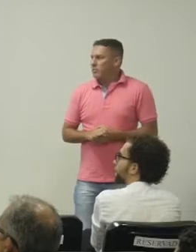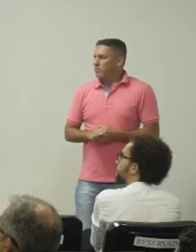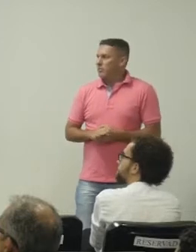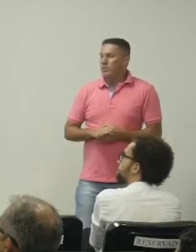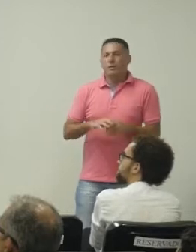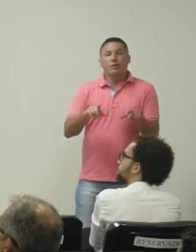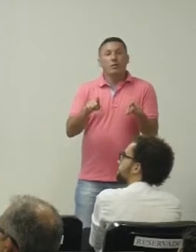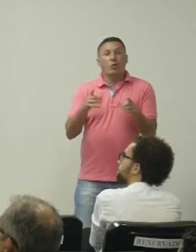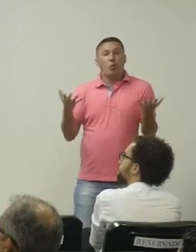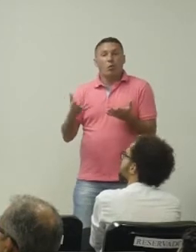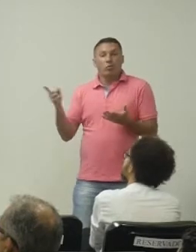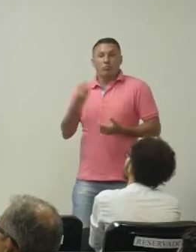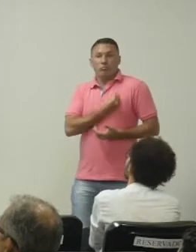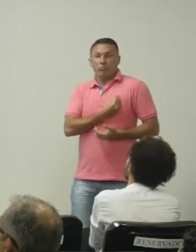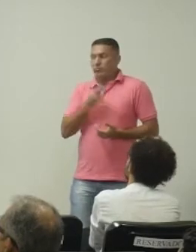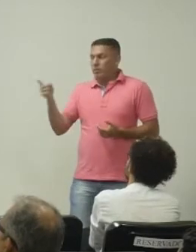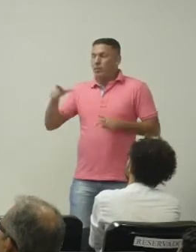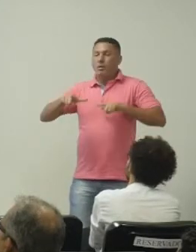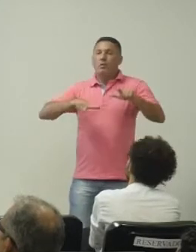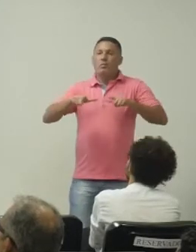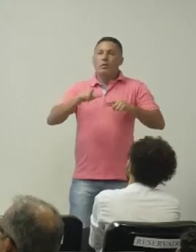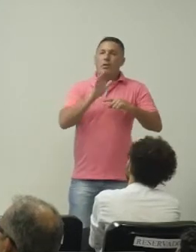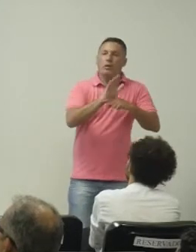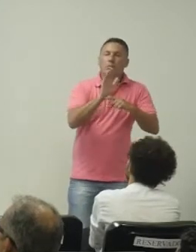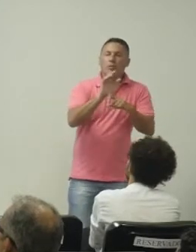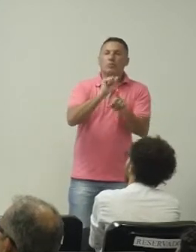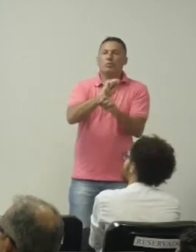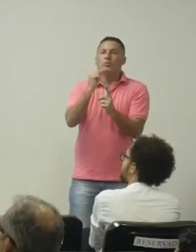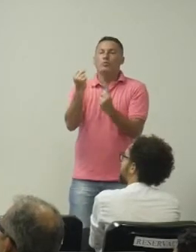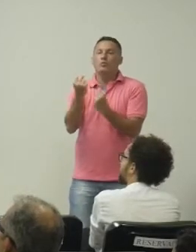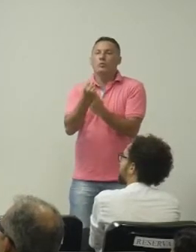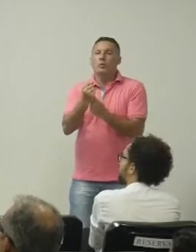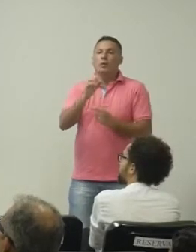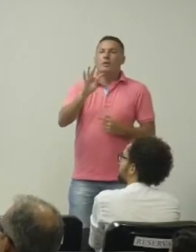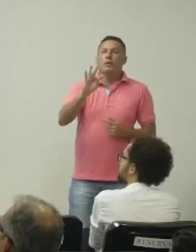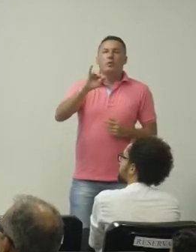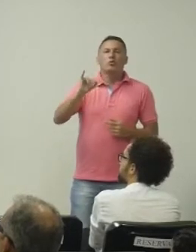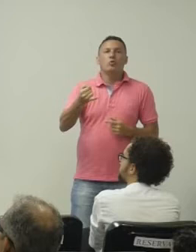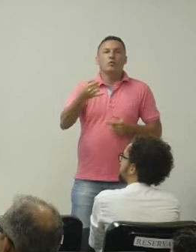E atualmente atua como assistente social no Tribunal de Justiça do Espírito